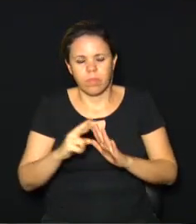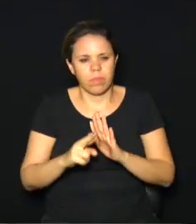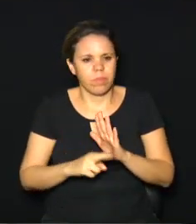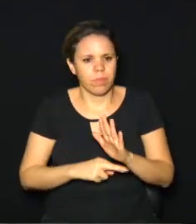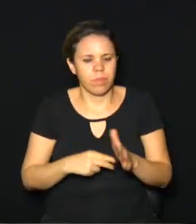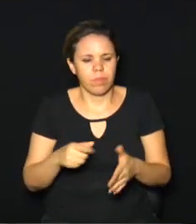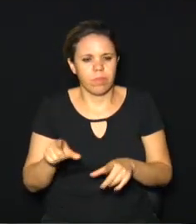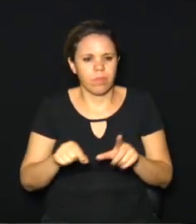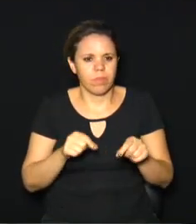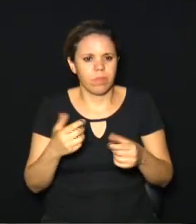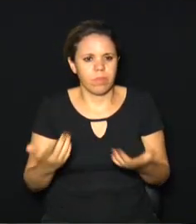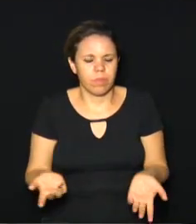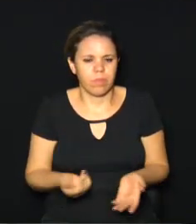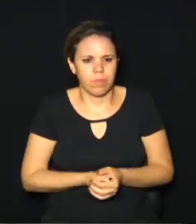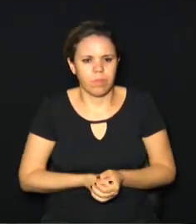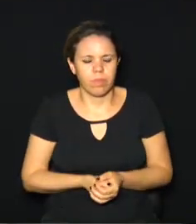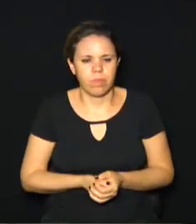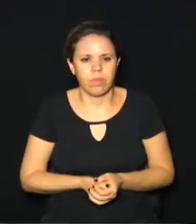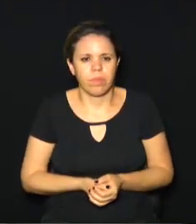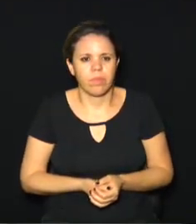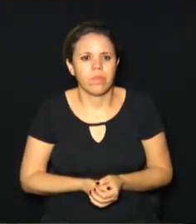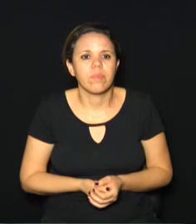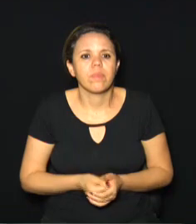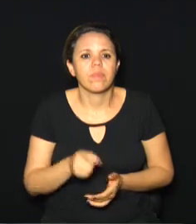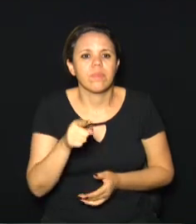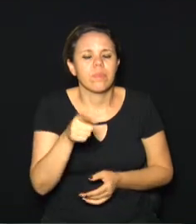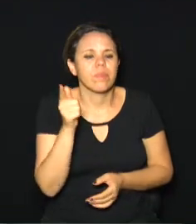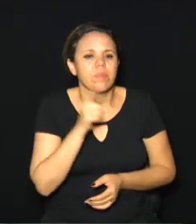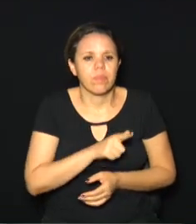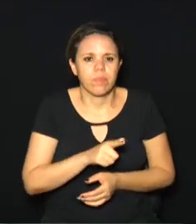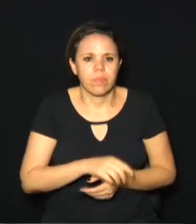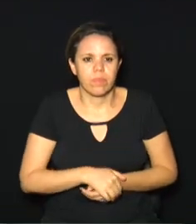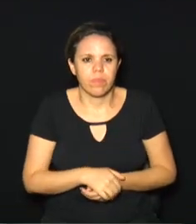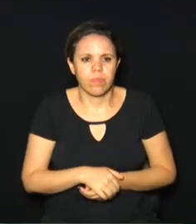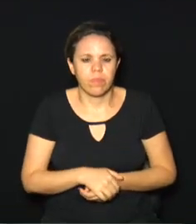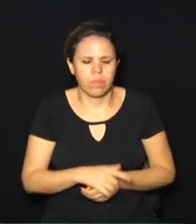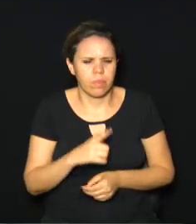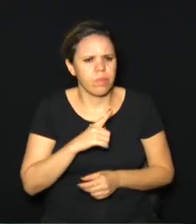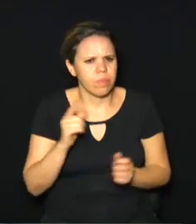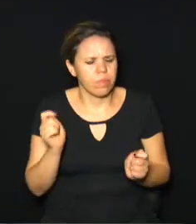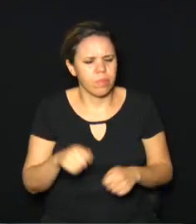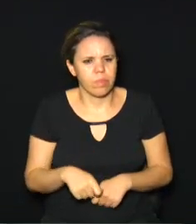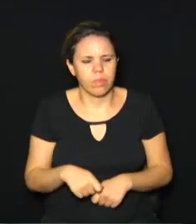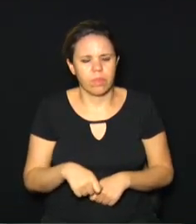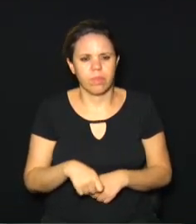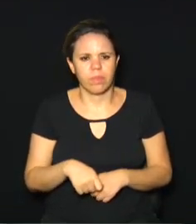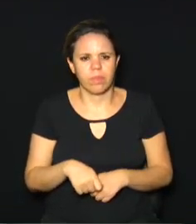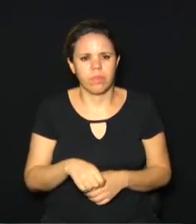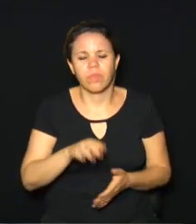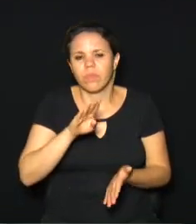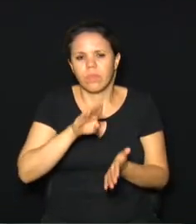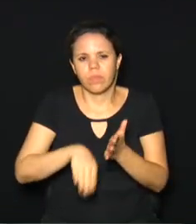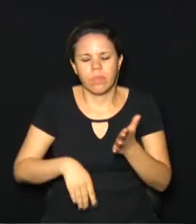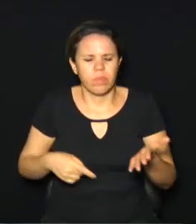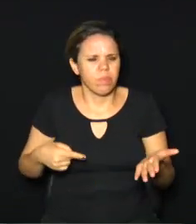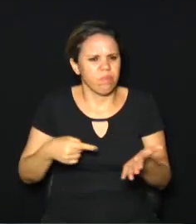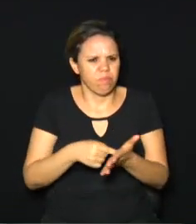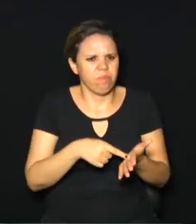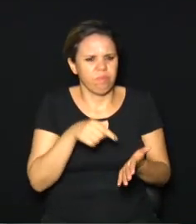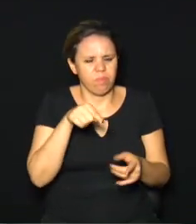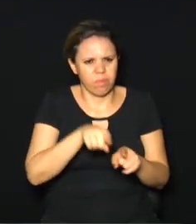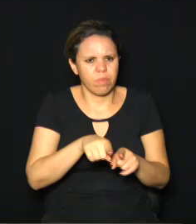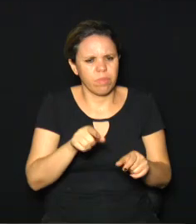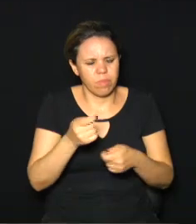ou seletista, você consegue, há uma possibilidade de impugnação disso pelas vias legais, né?